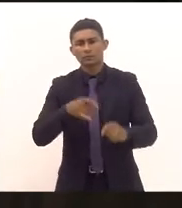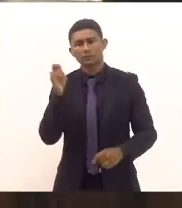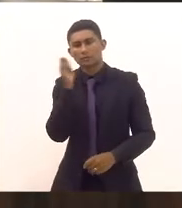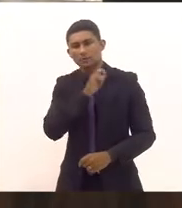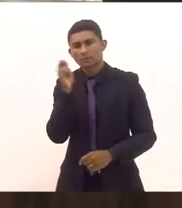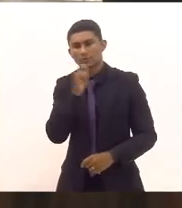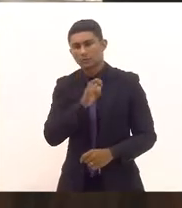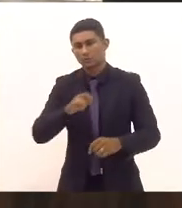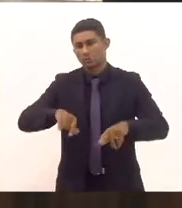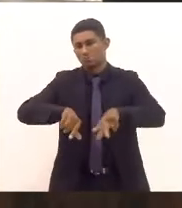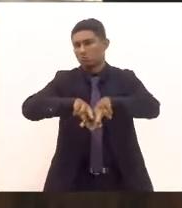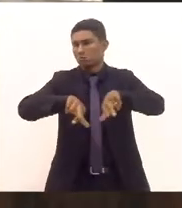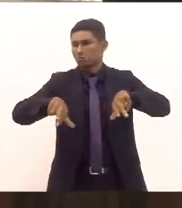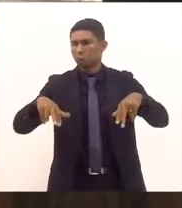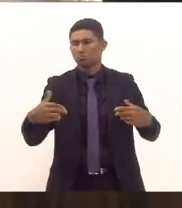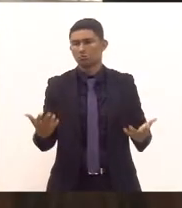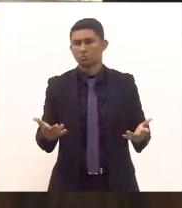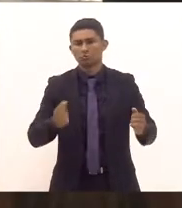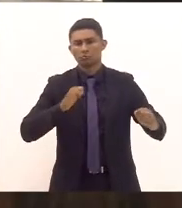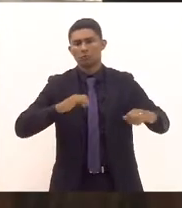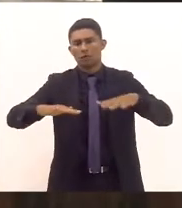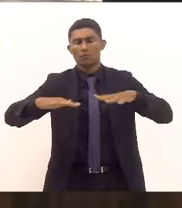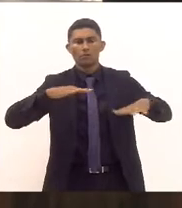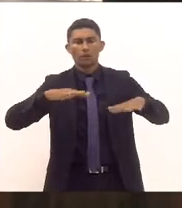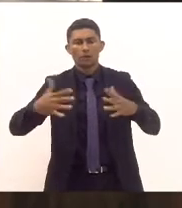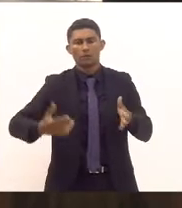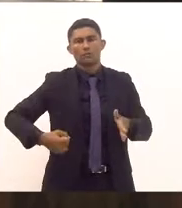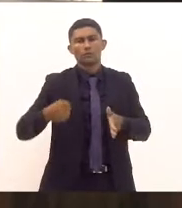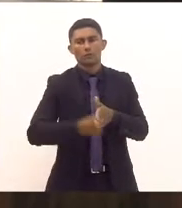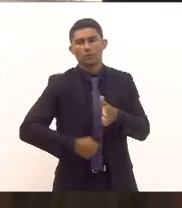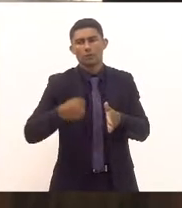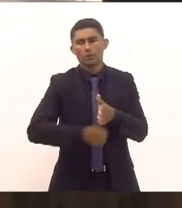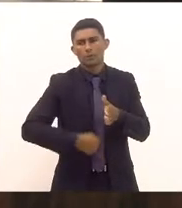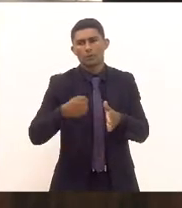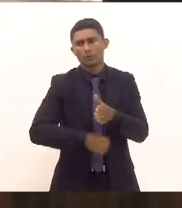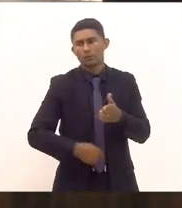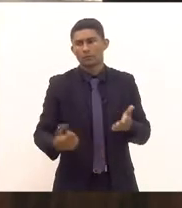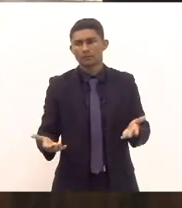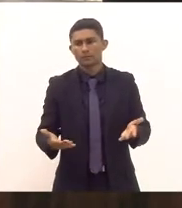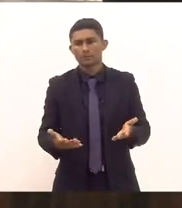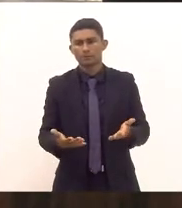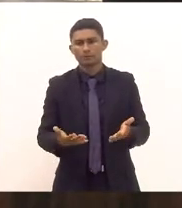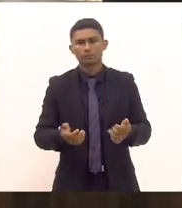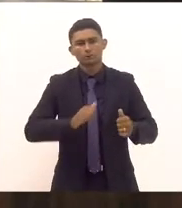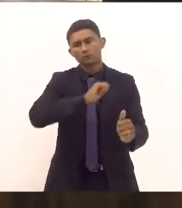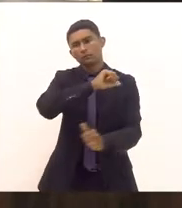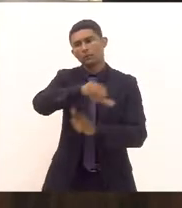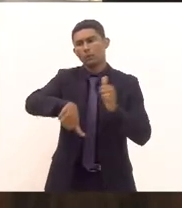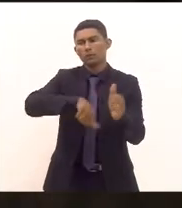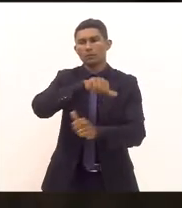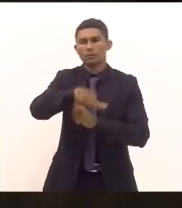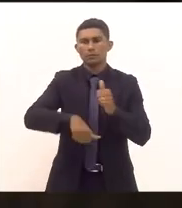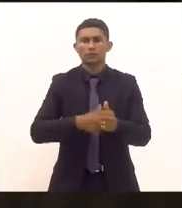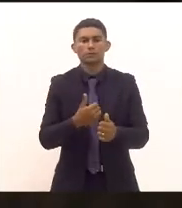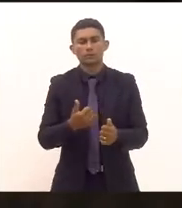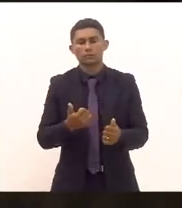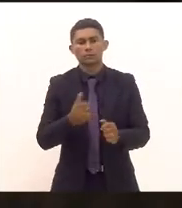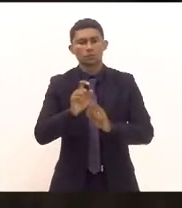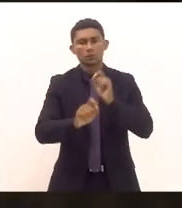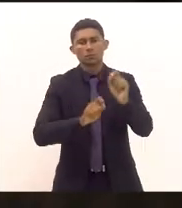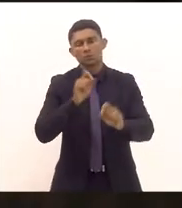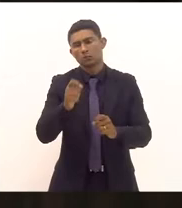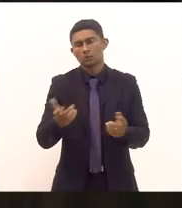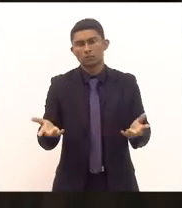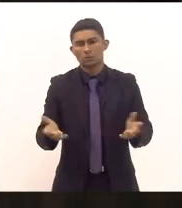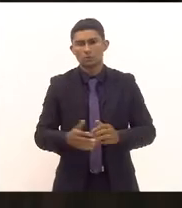circular e infinita movimento luta insubmissão mudança que se transforma em